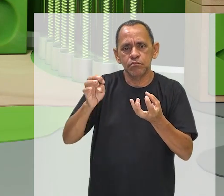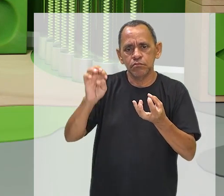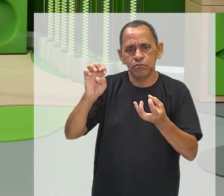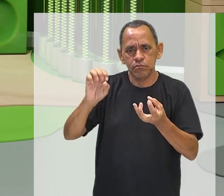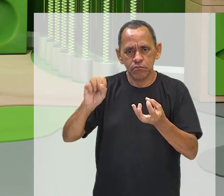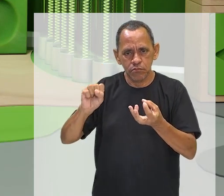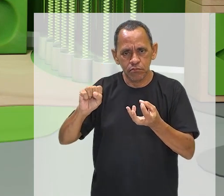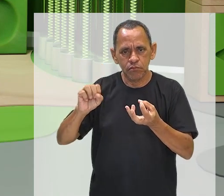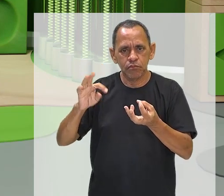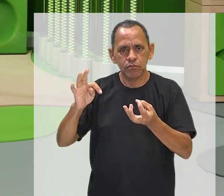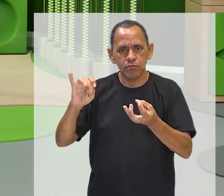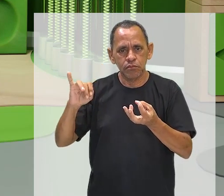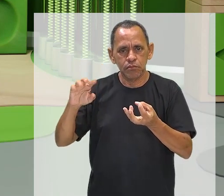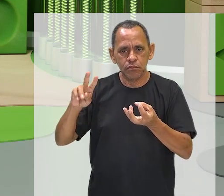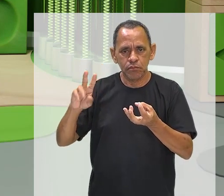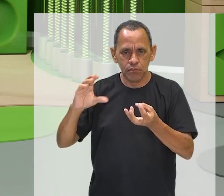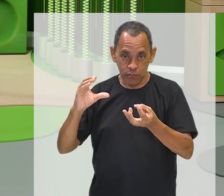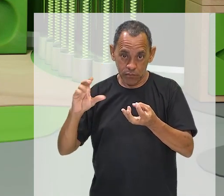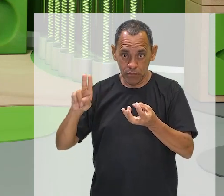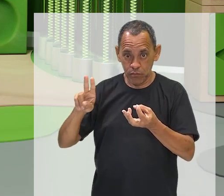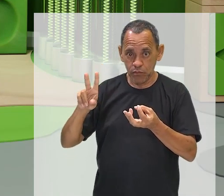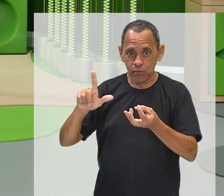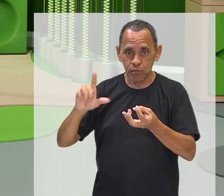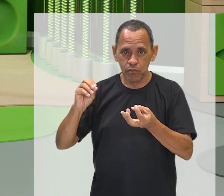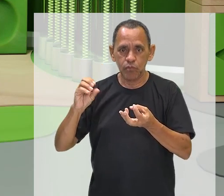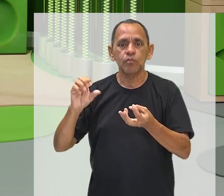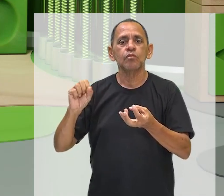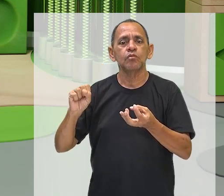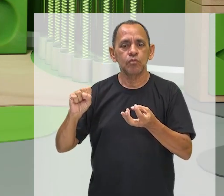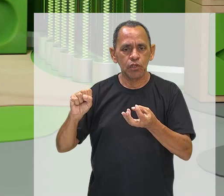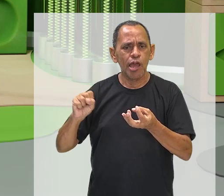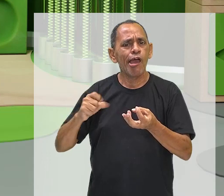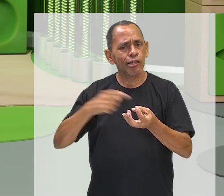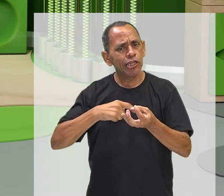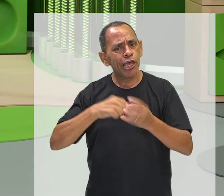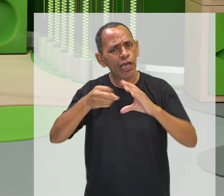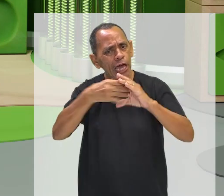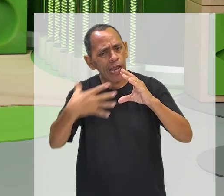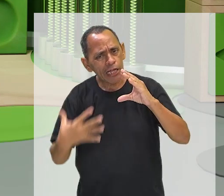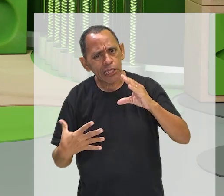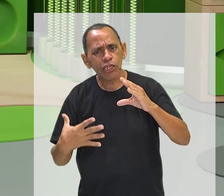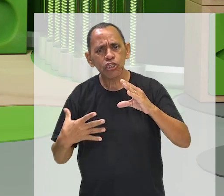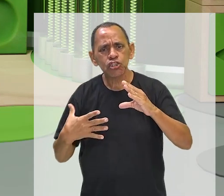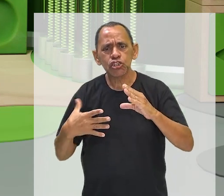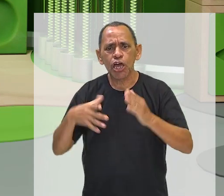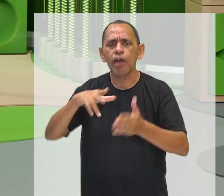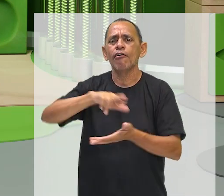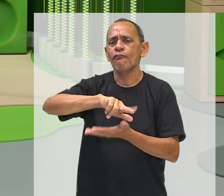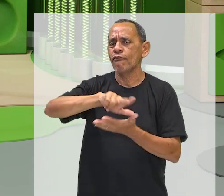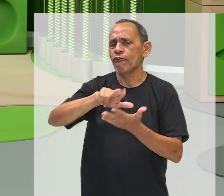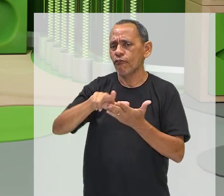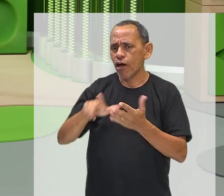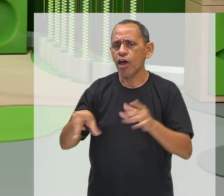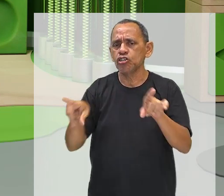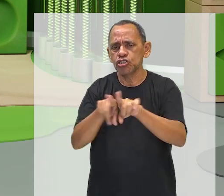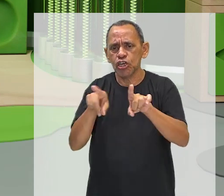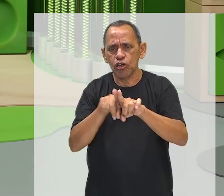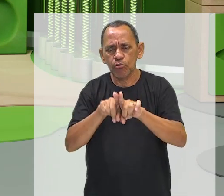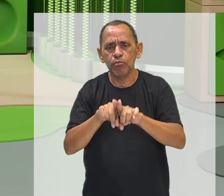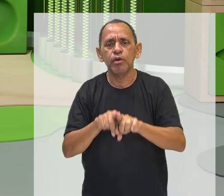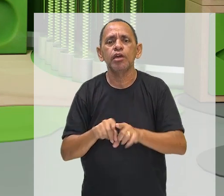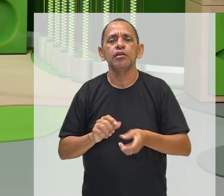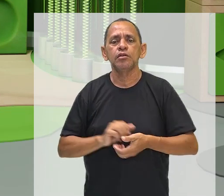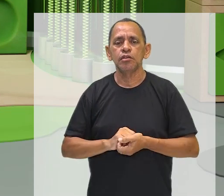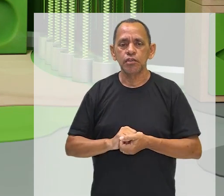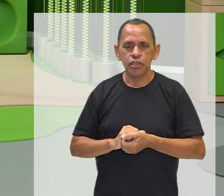e também o hormônio, né, que vai trazer essas características, e entre outros que vão ser também muito importantes para fazer o transporte. Lembra que a